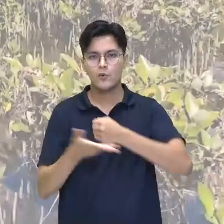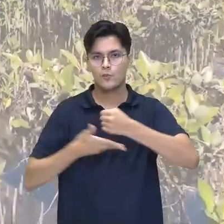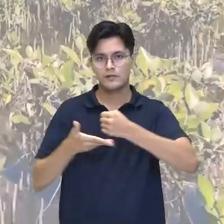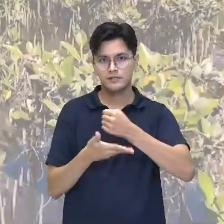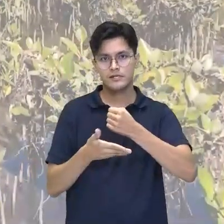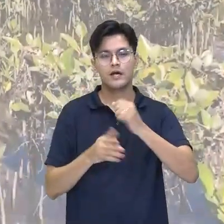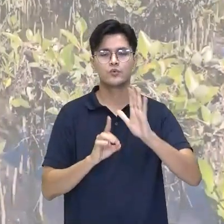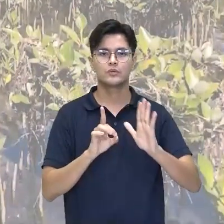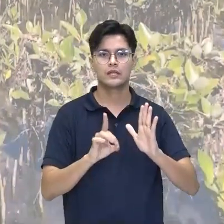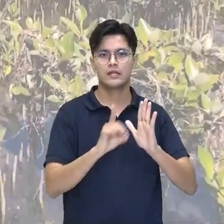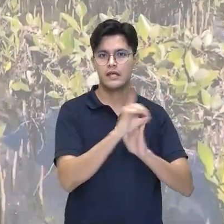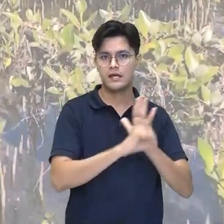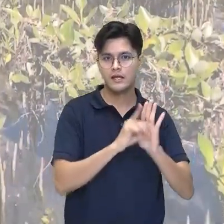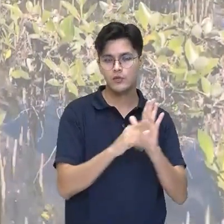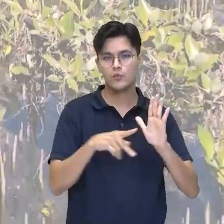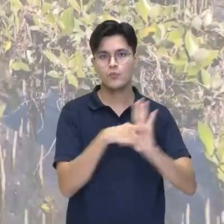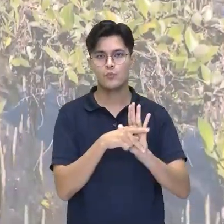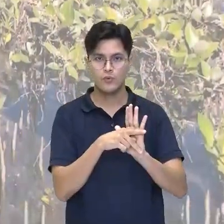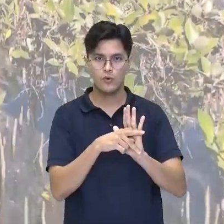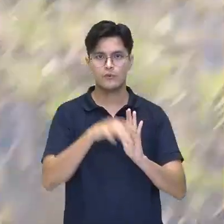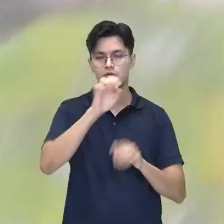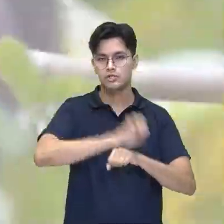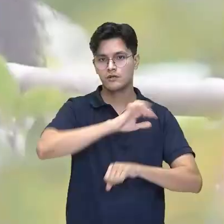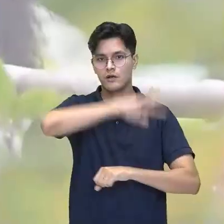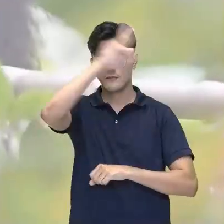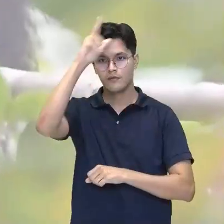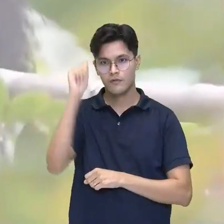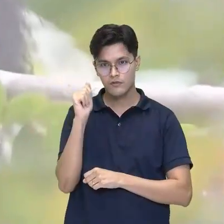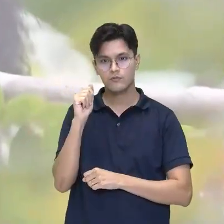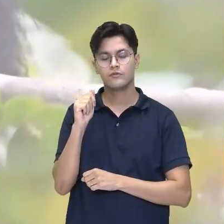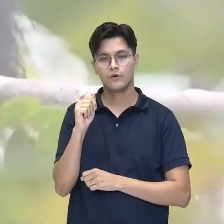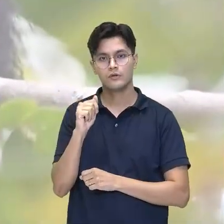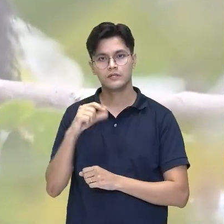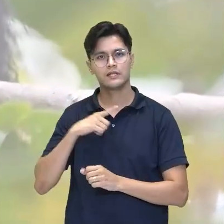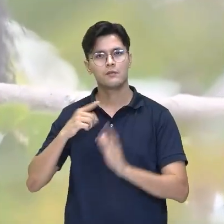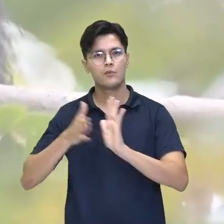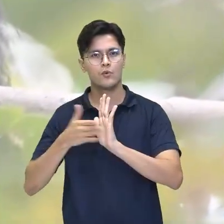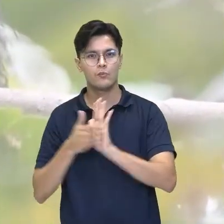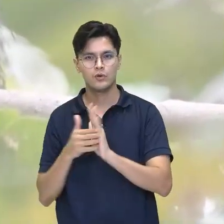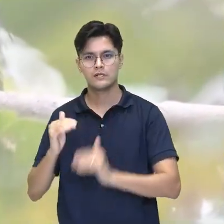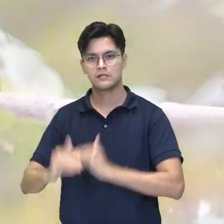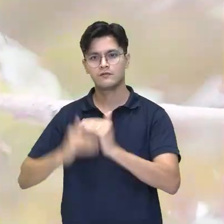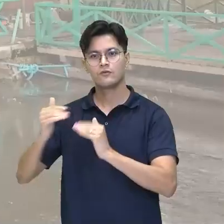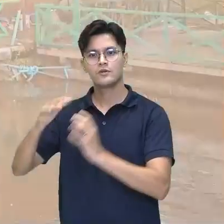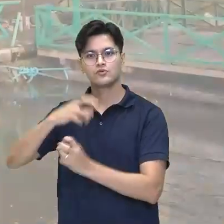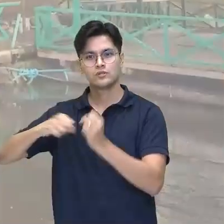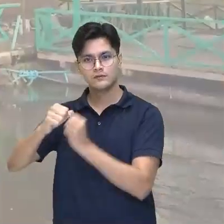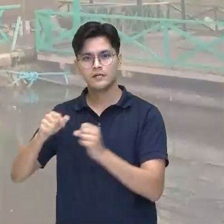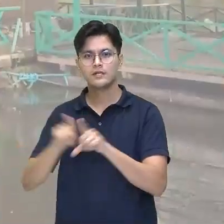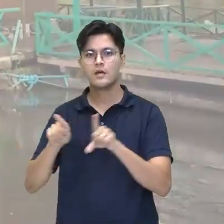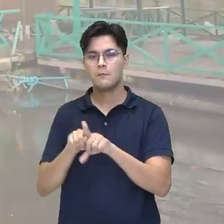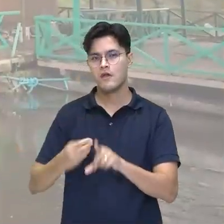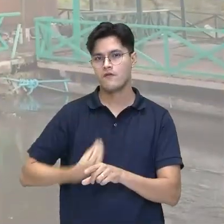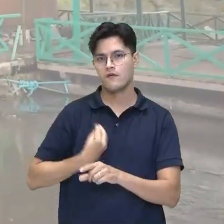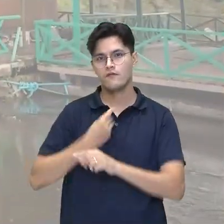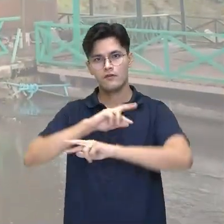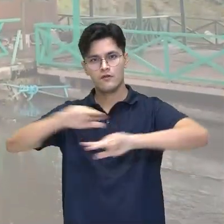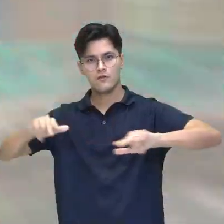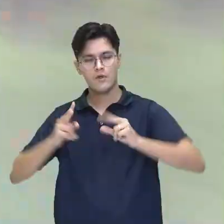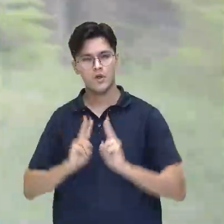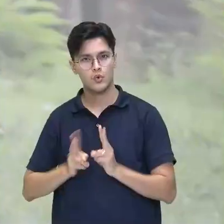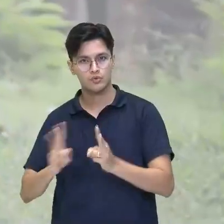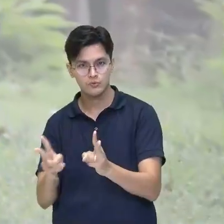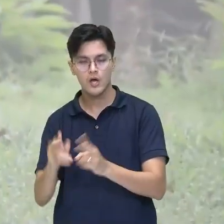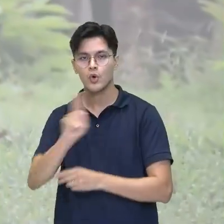proposta de uma reserva de desenvolvimento sustentável é conciliar a conservação da biodiversidade com o desenvolvimento